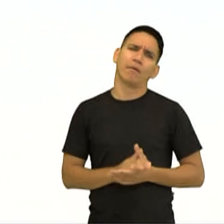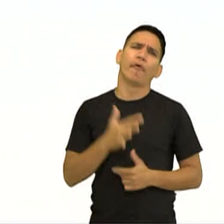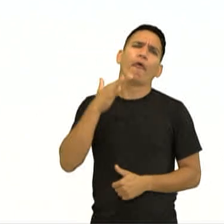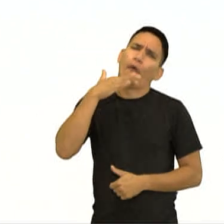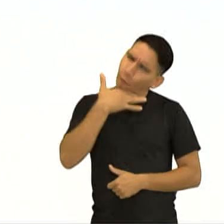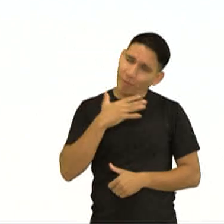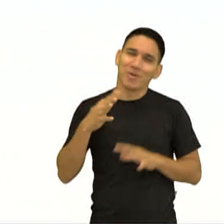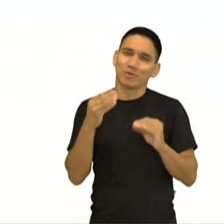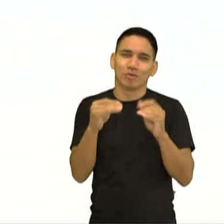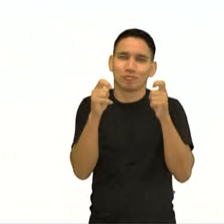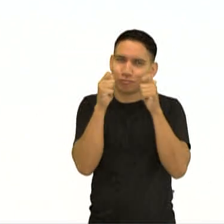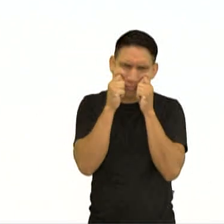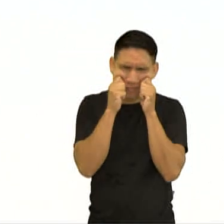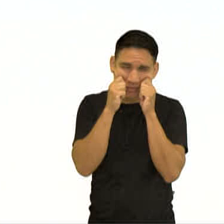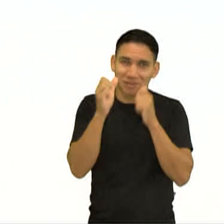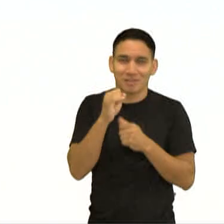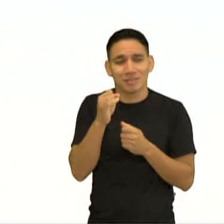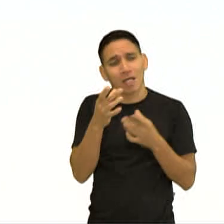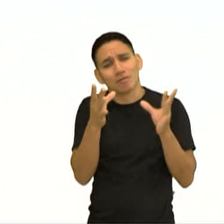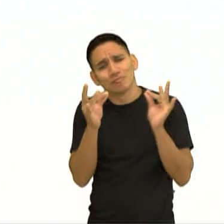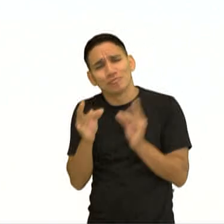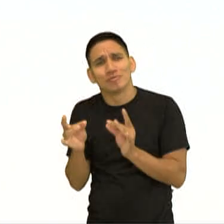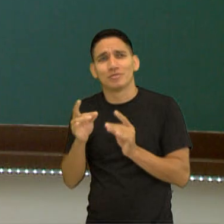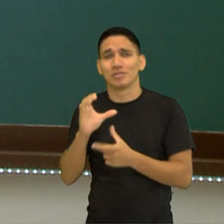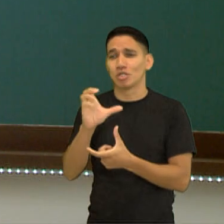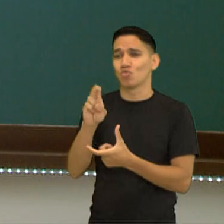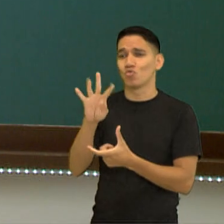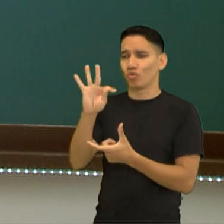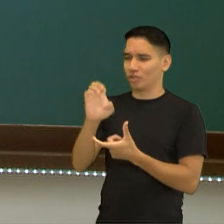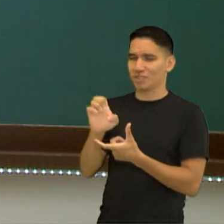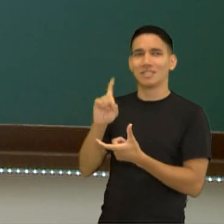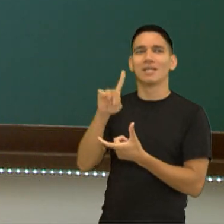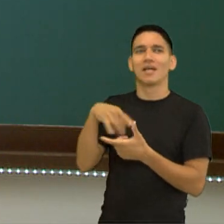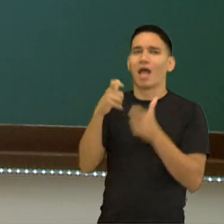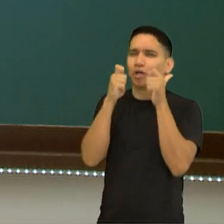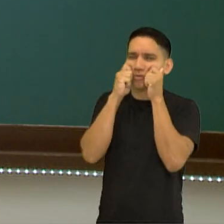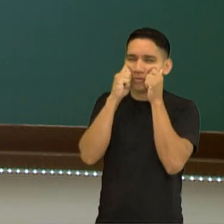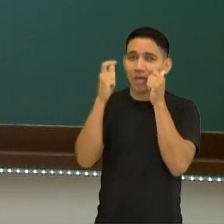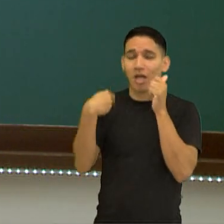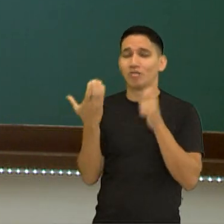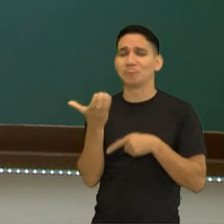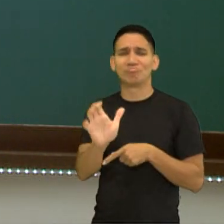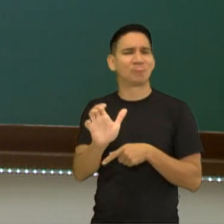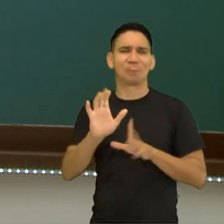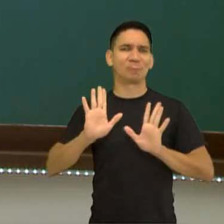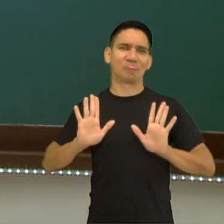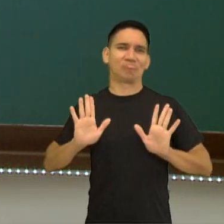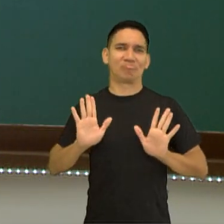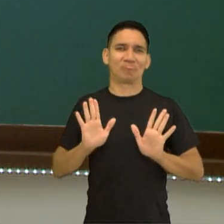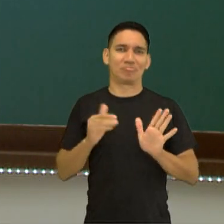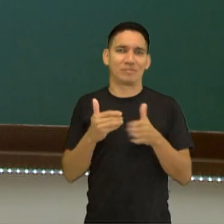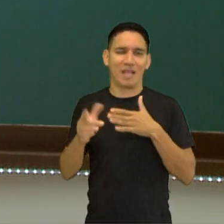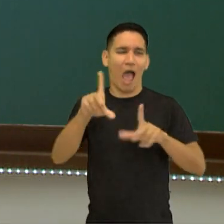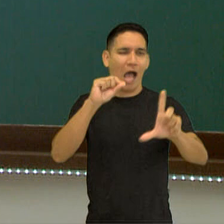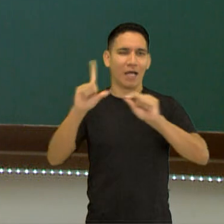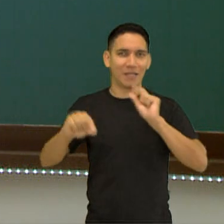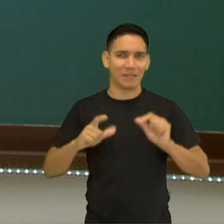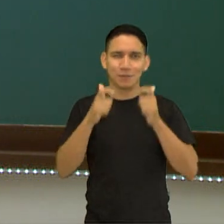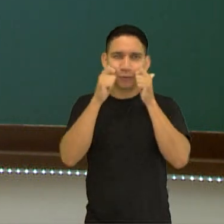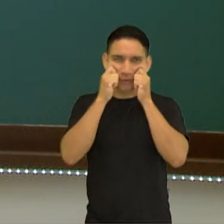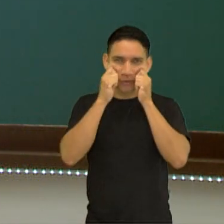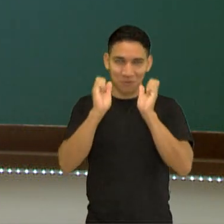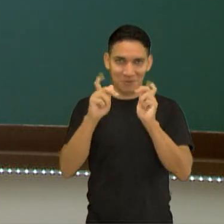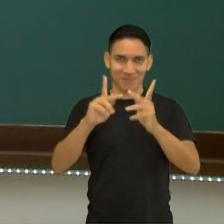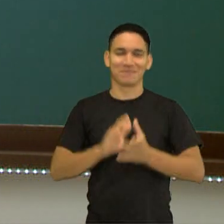são fofinhos, né? Se a gente parar para pensar no cute. Mas só pela carinha ali, sei lá, eu coloquei o yin yang como the